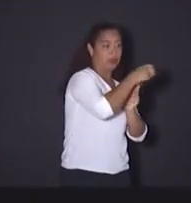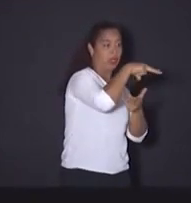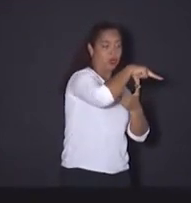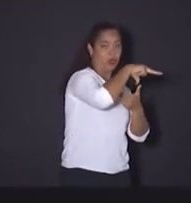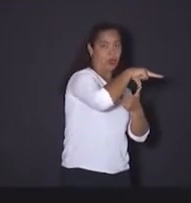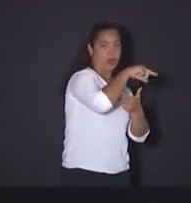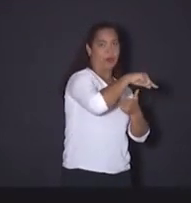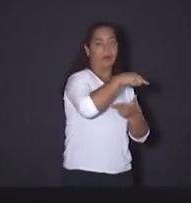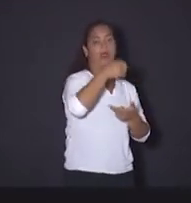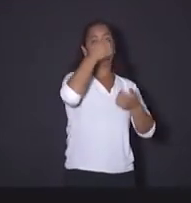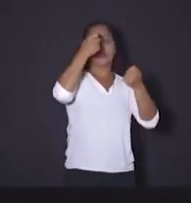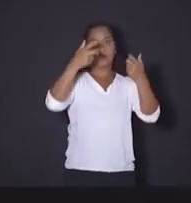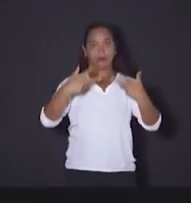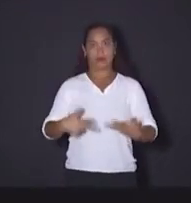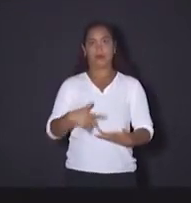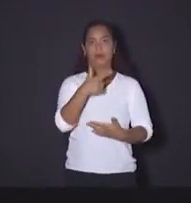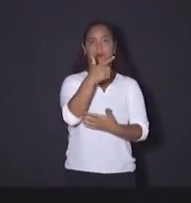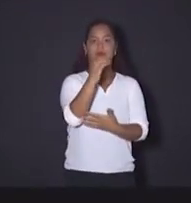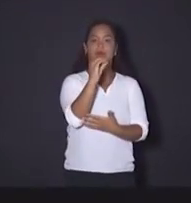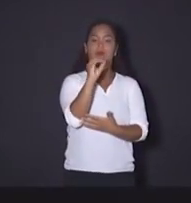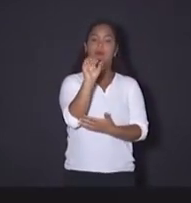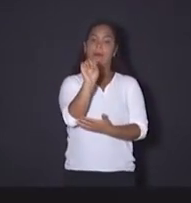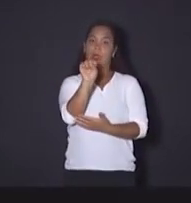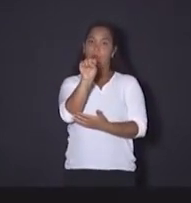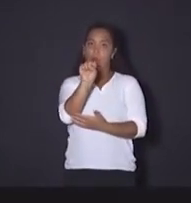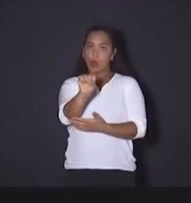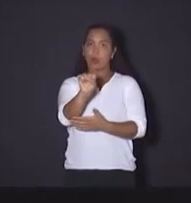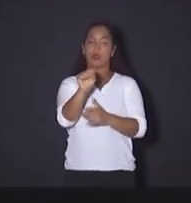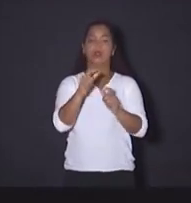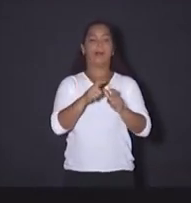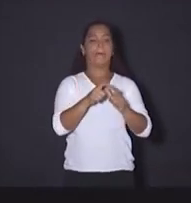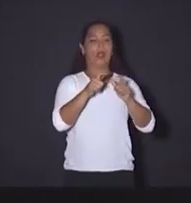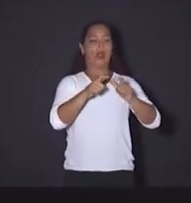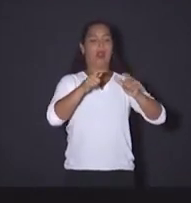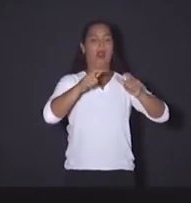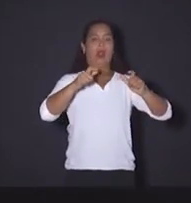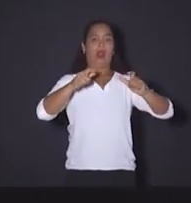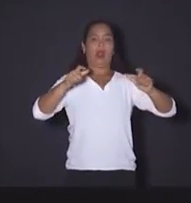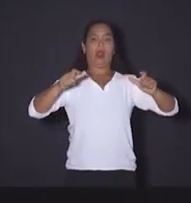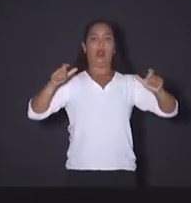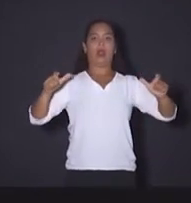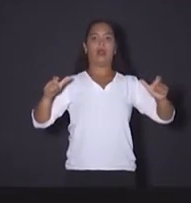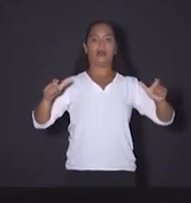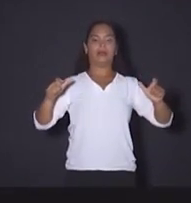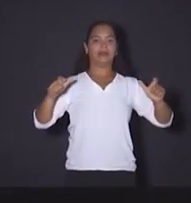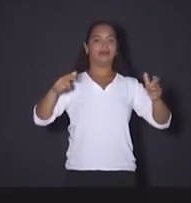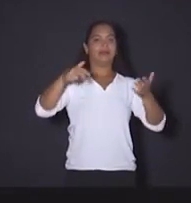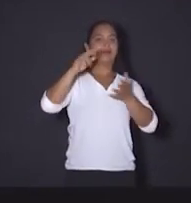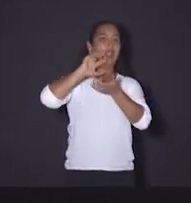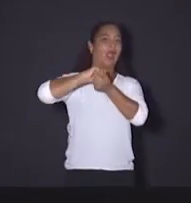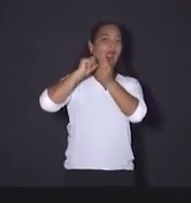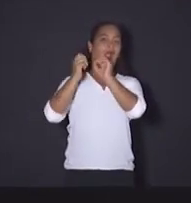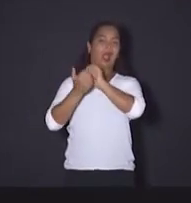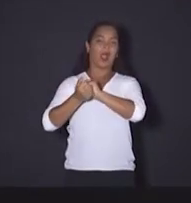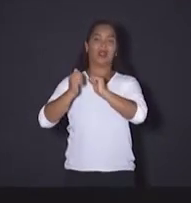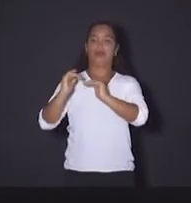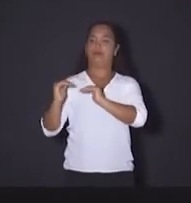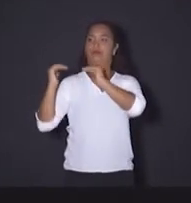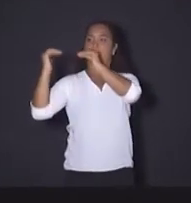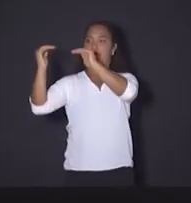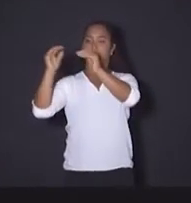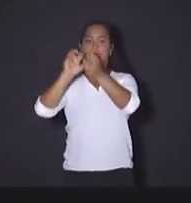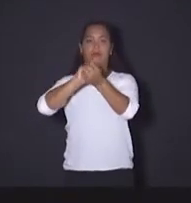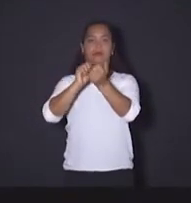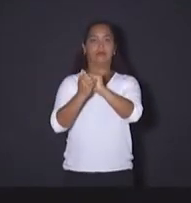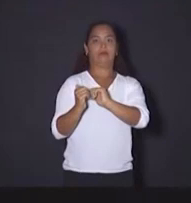2008 que houve uma ampliação importante nos cursos superiores de arte, especialmente em dança.